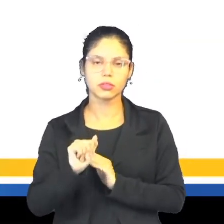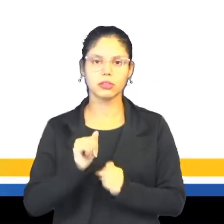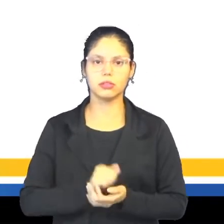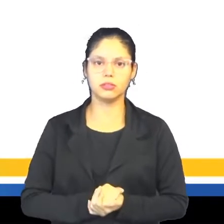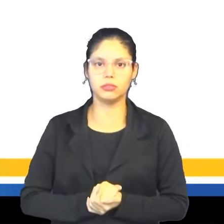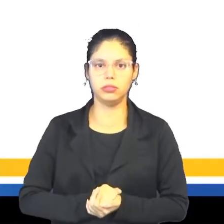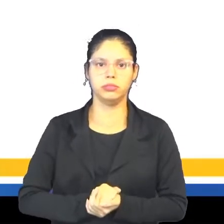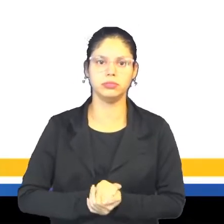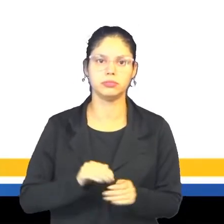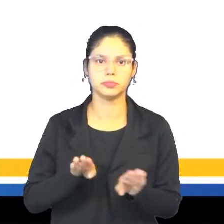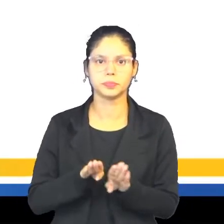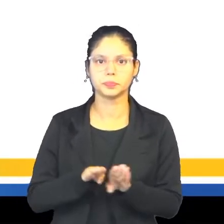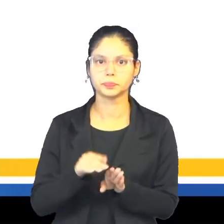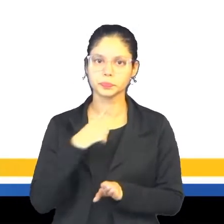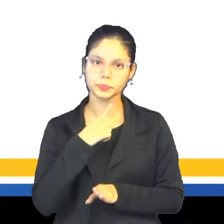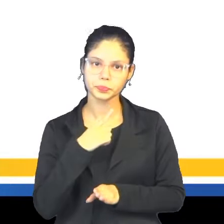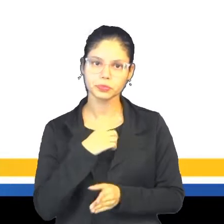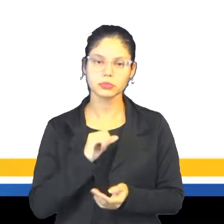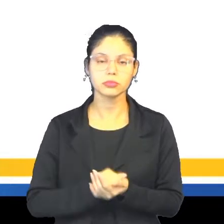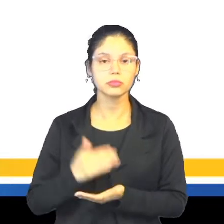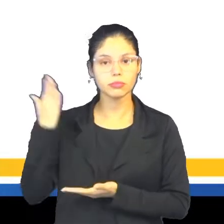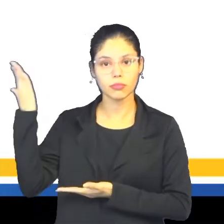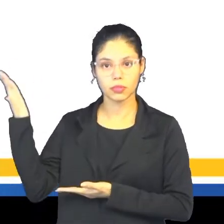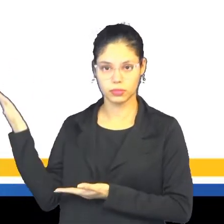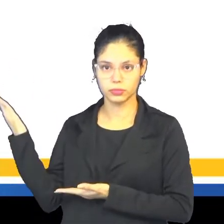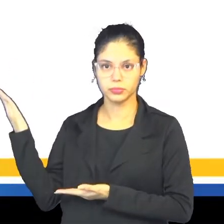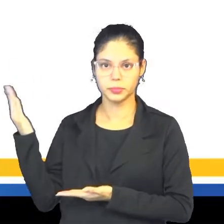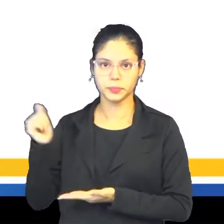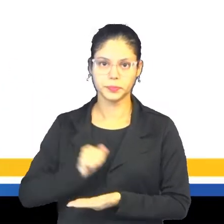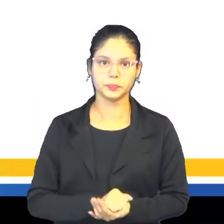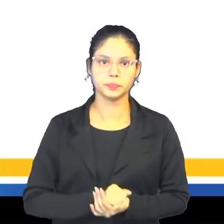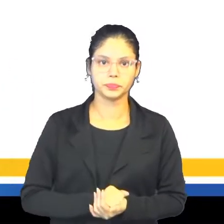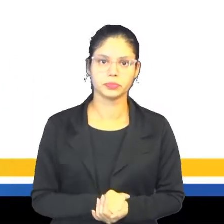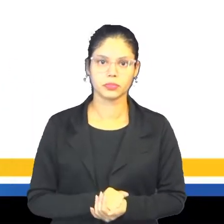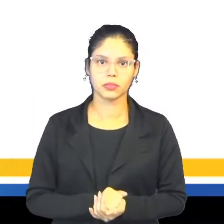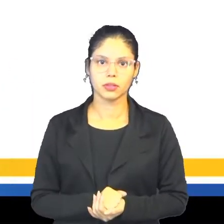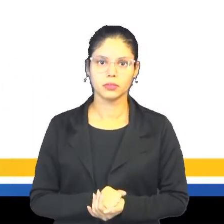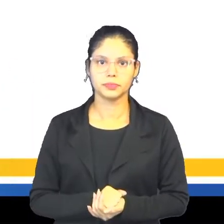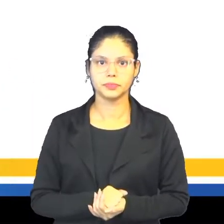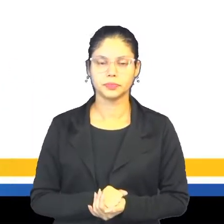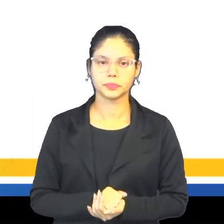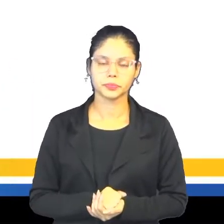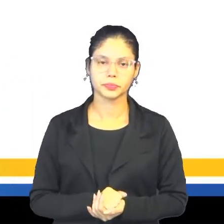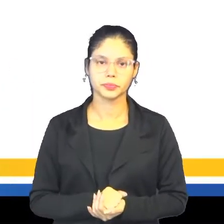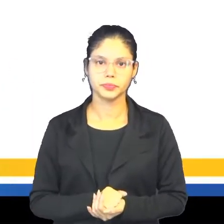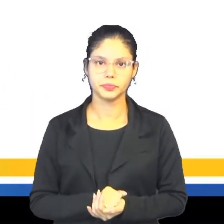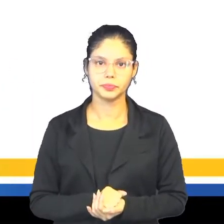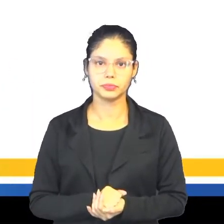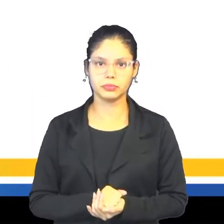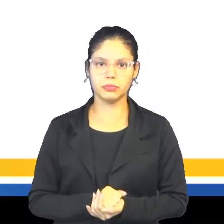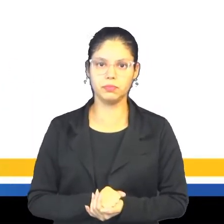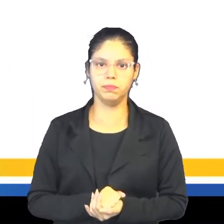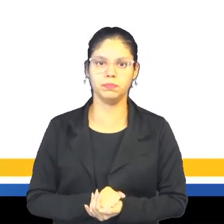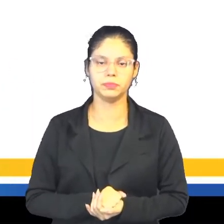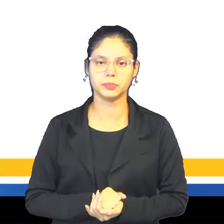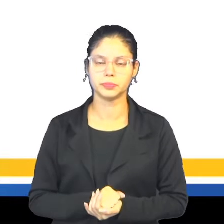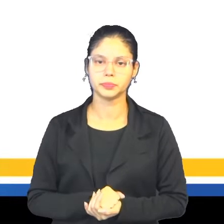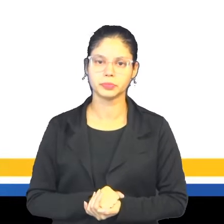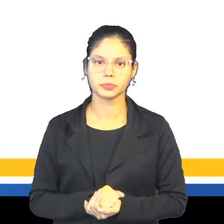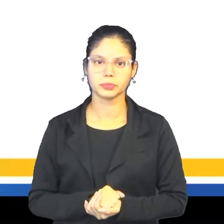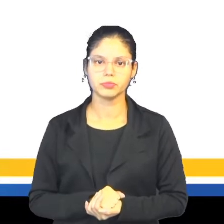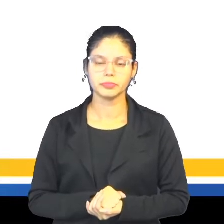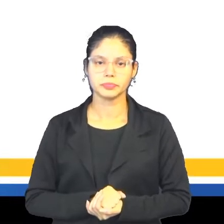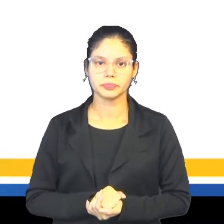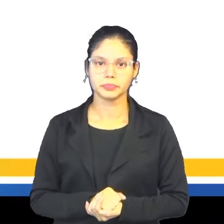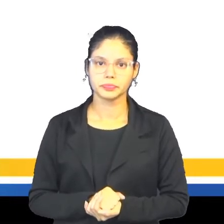continuidade, então observamos a imagem, né? Querido, que é pior, la ignorância ou la